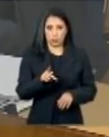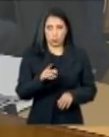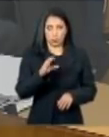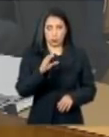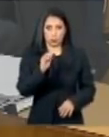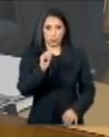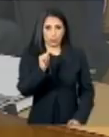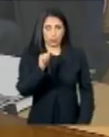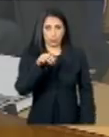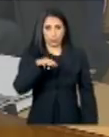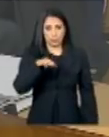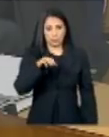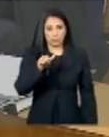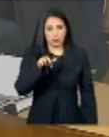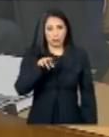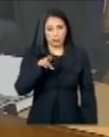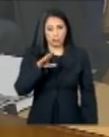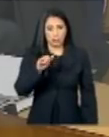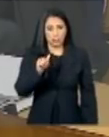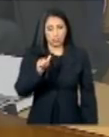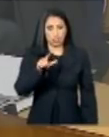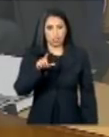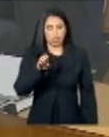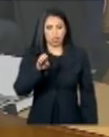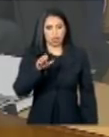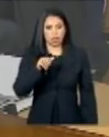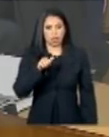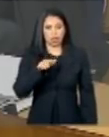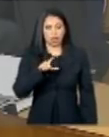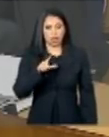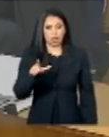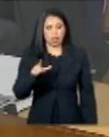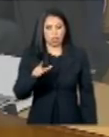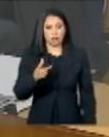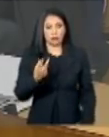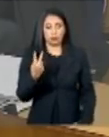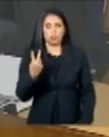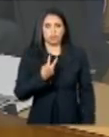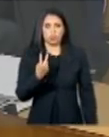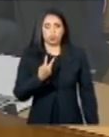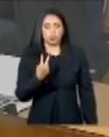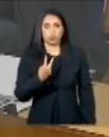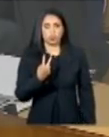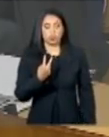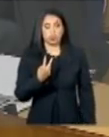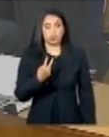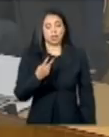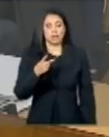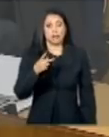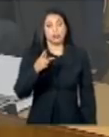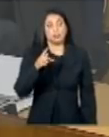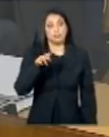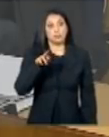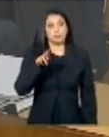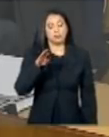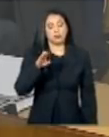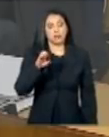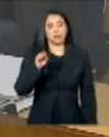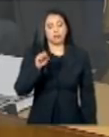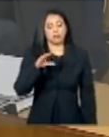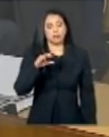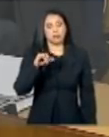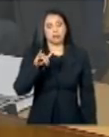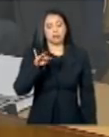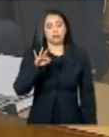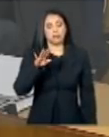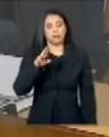com os dois institutos prescrição e decadência até mesmo em detrimento da